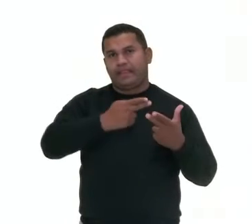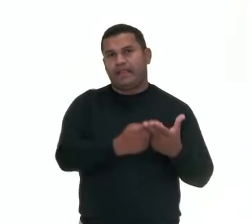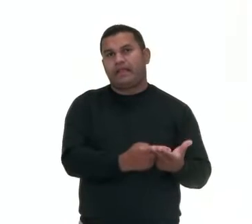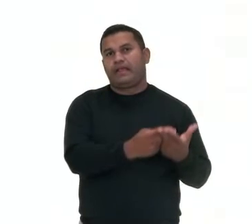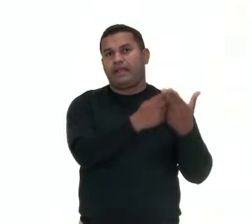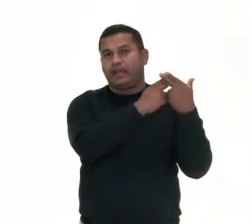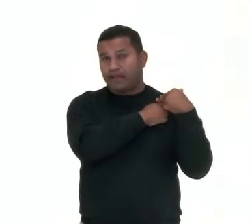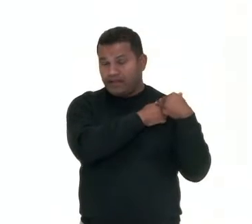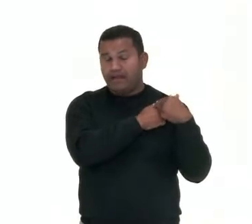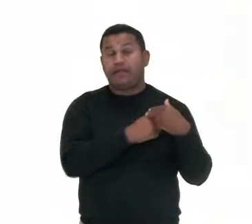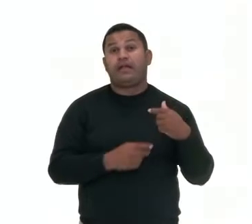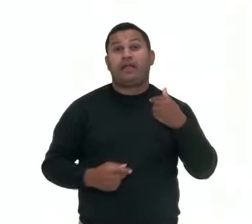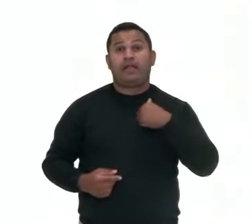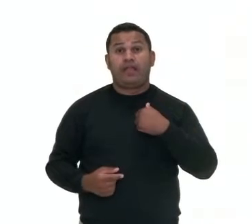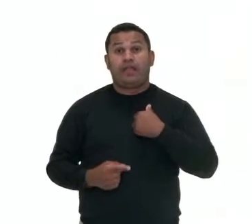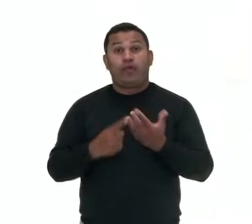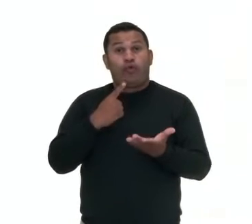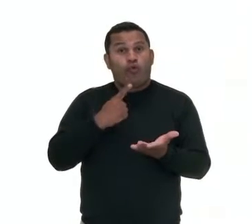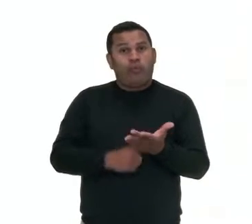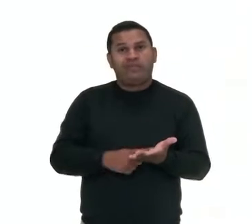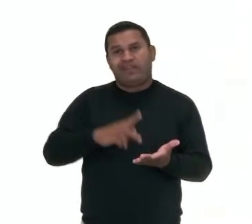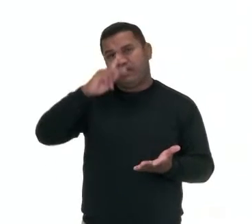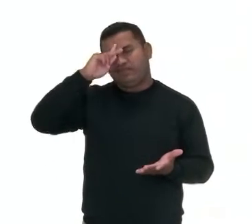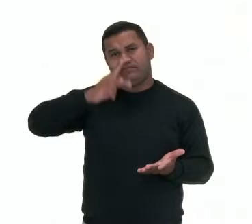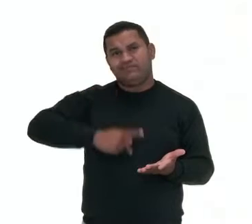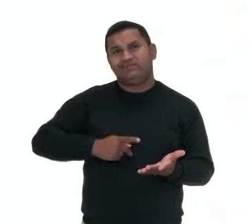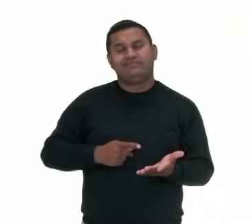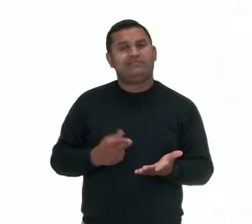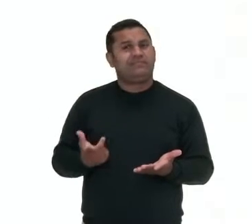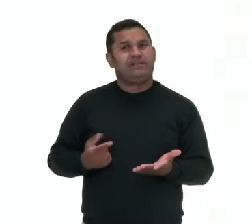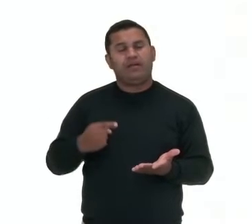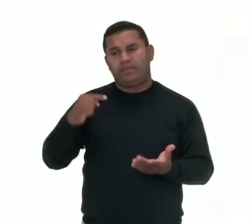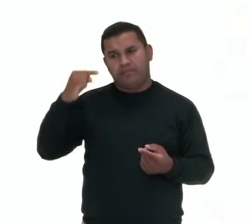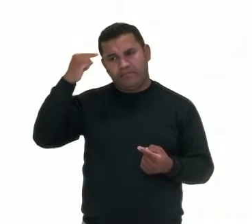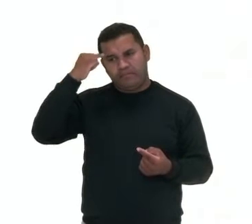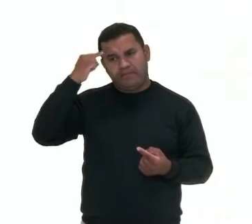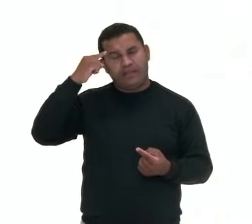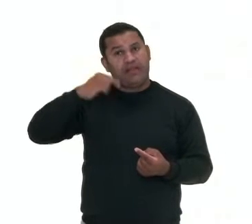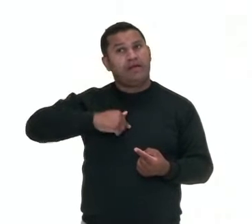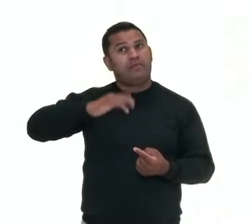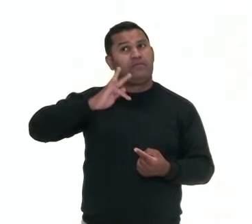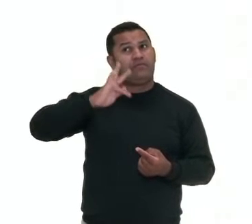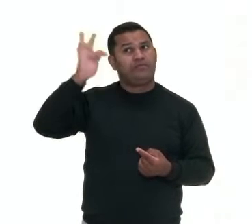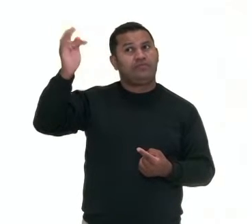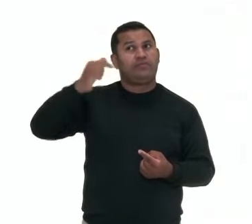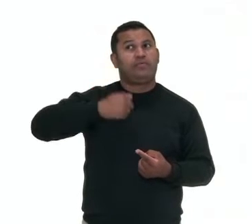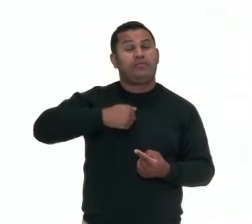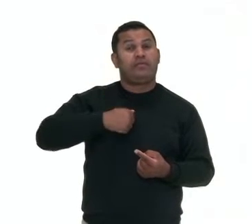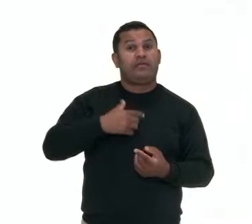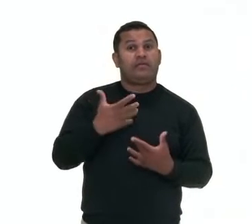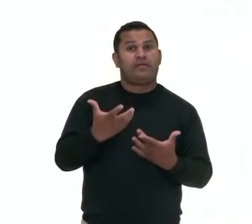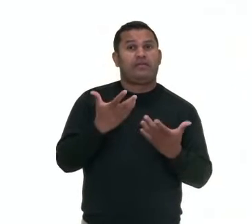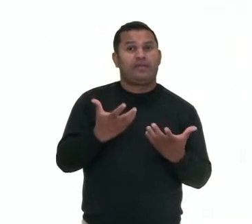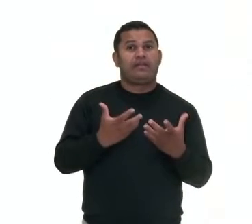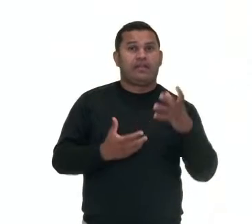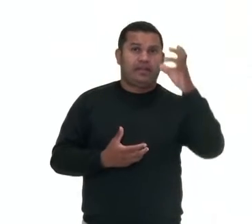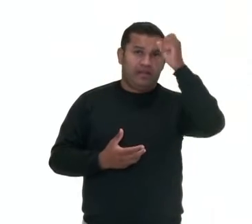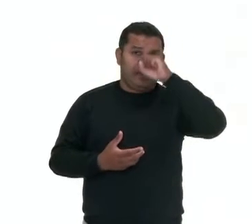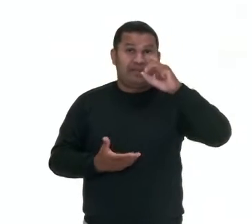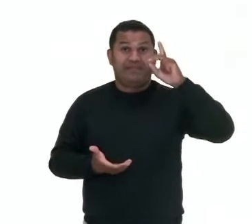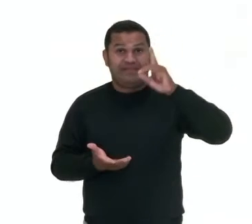é ter um compromisso consigo mesmo, com seu futuro, com um aprendizado verdadeiro e